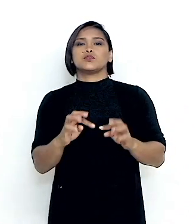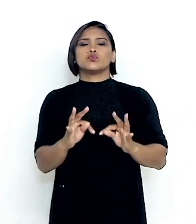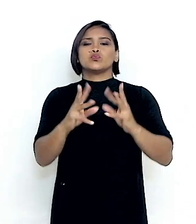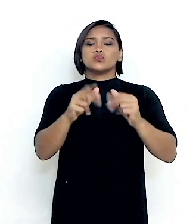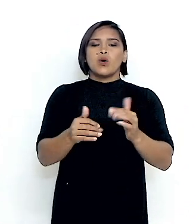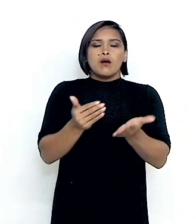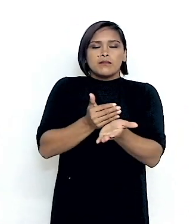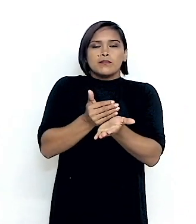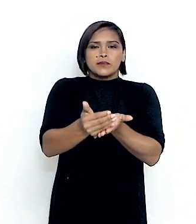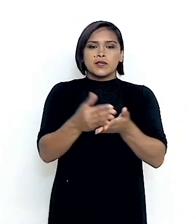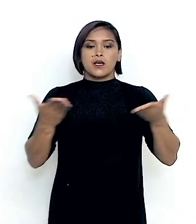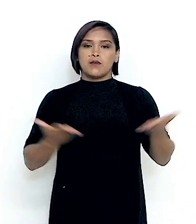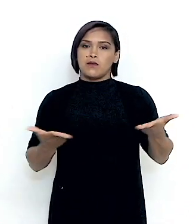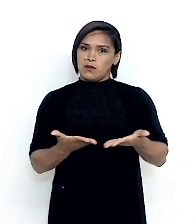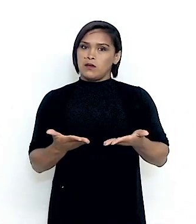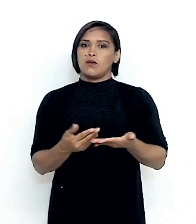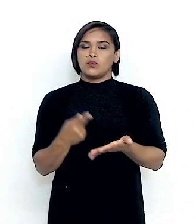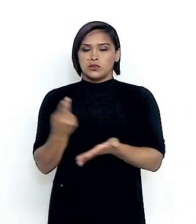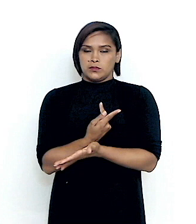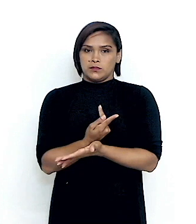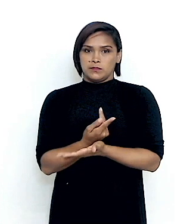desses processos que hoje se acirraram.